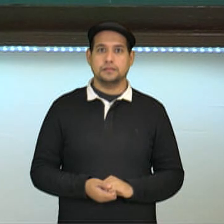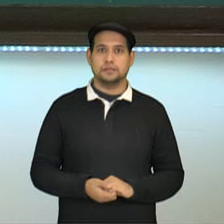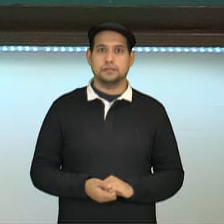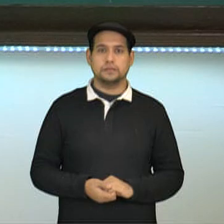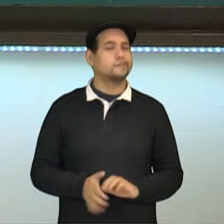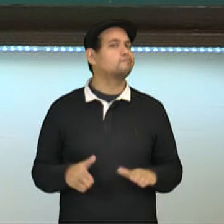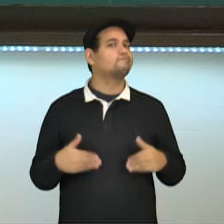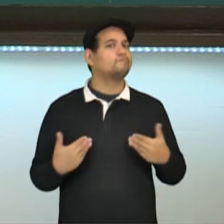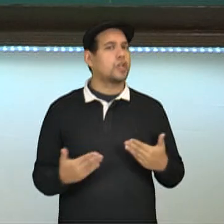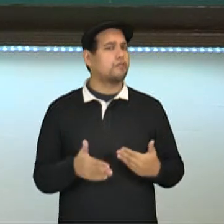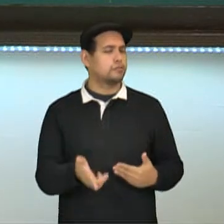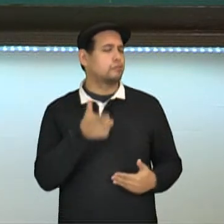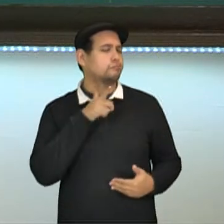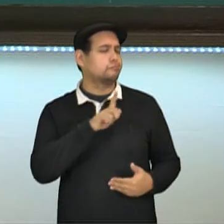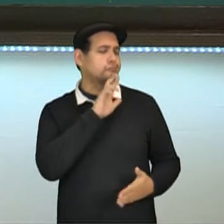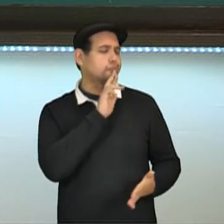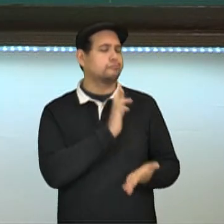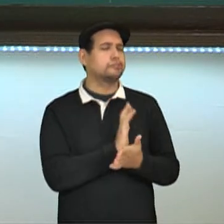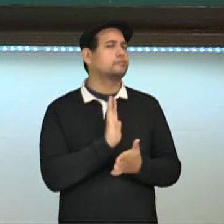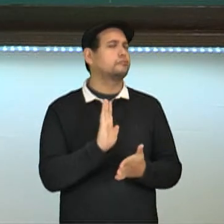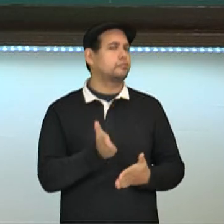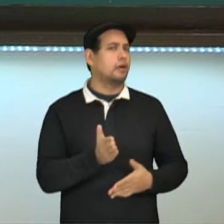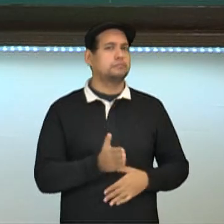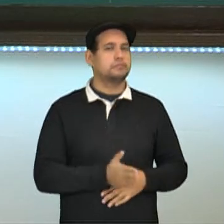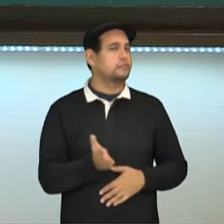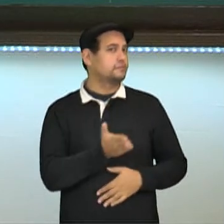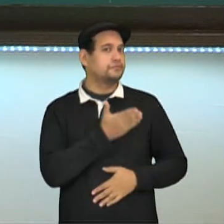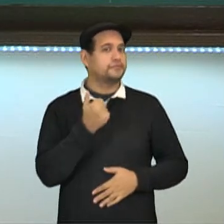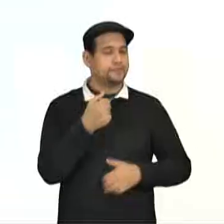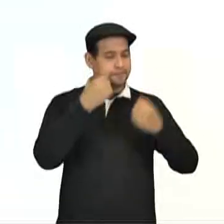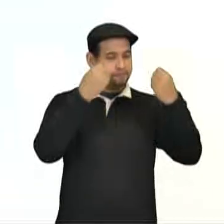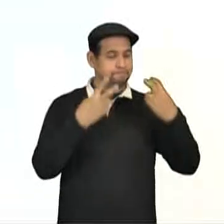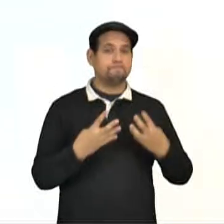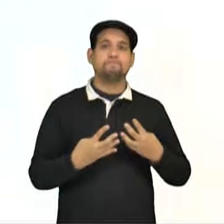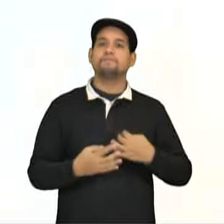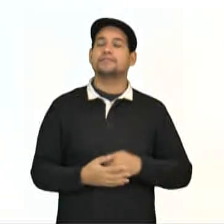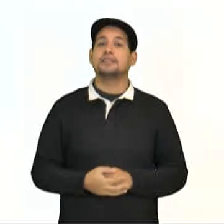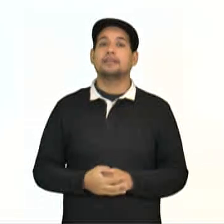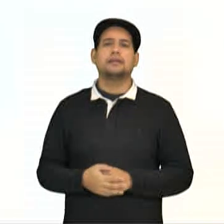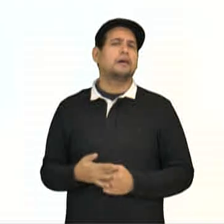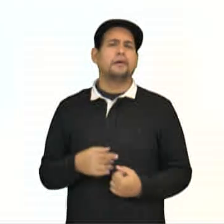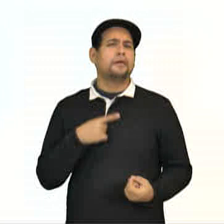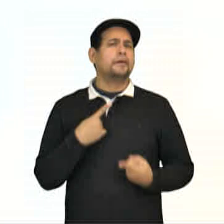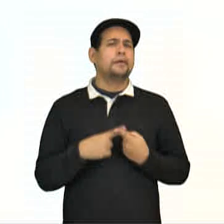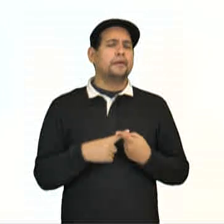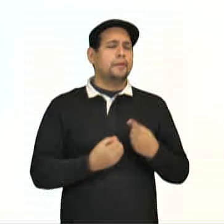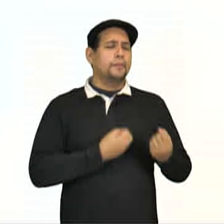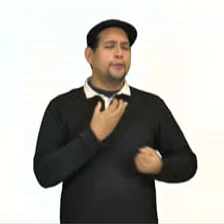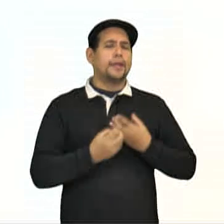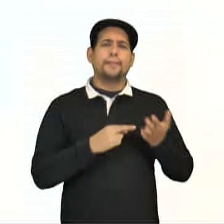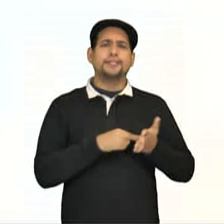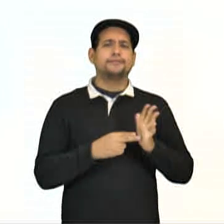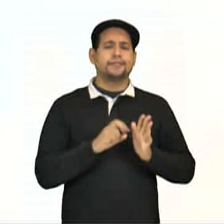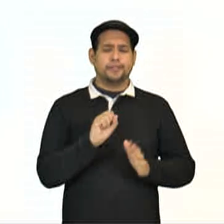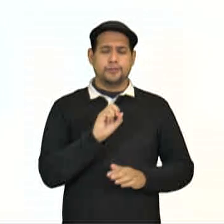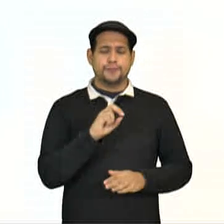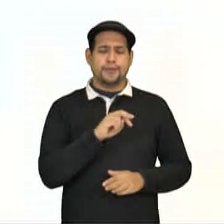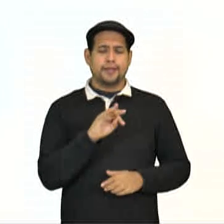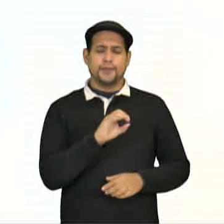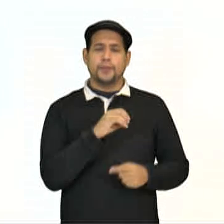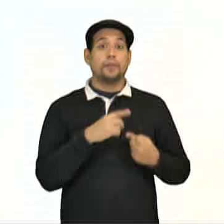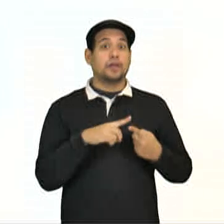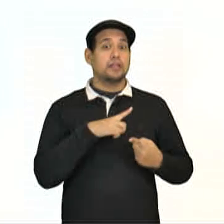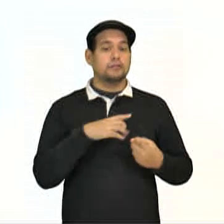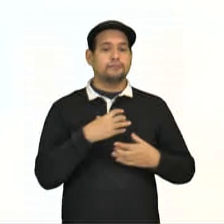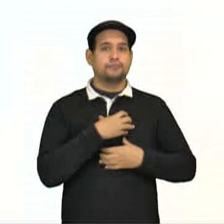Então, estudantes, conseguiram responder ali as questões? Vamos ao comentário? Então, por que esse poema é um soneto? Porque ele